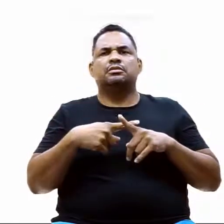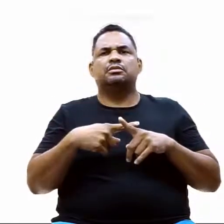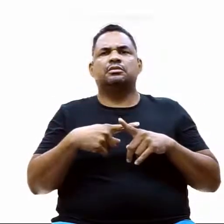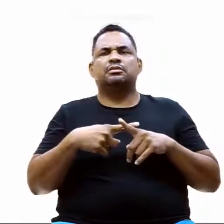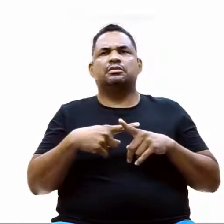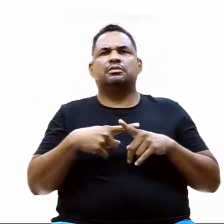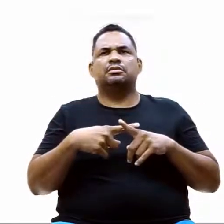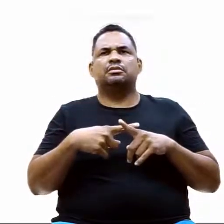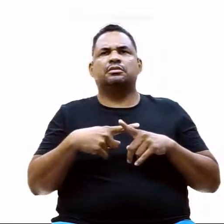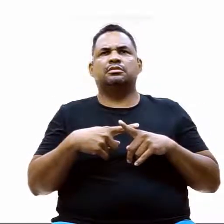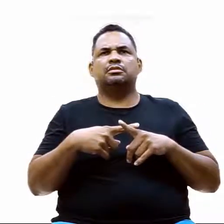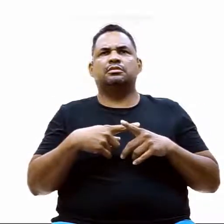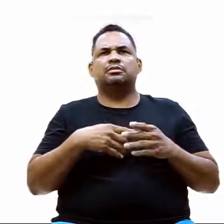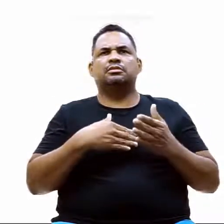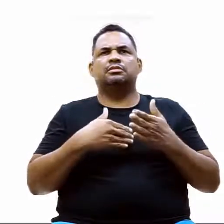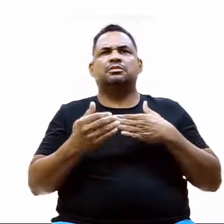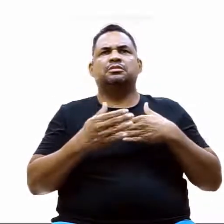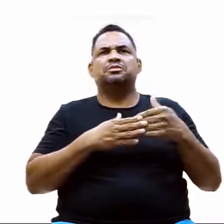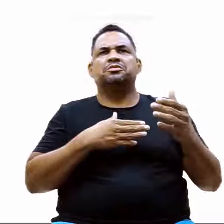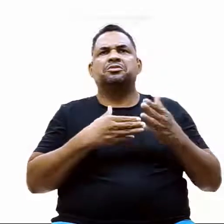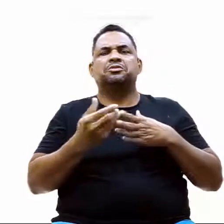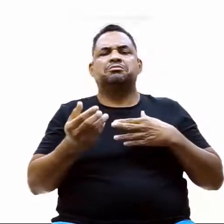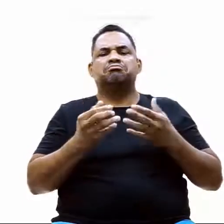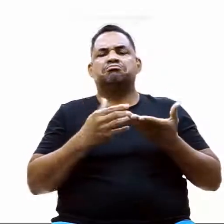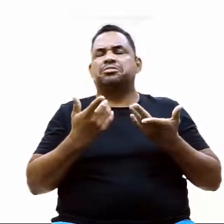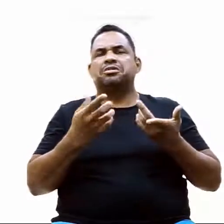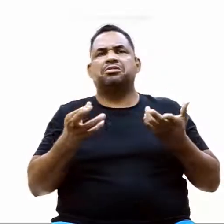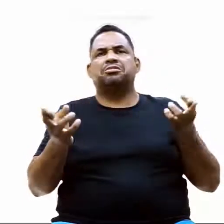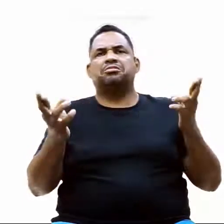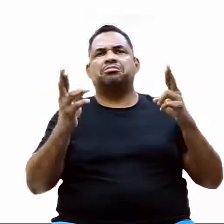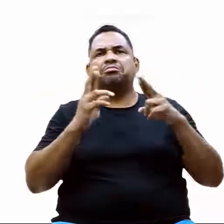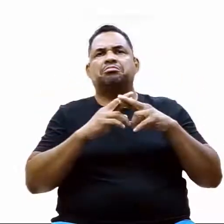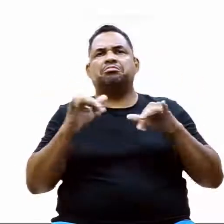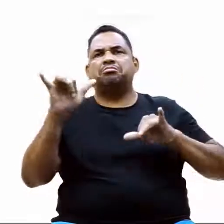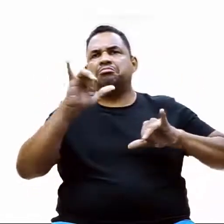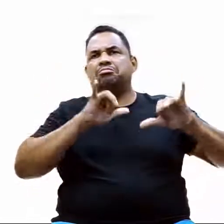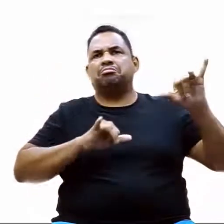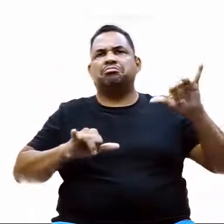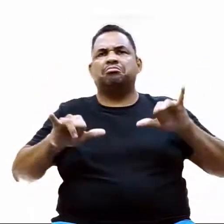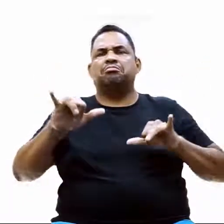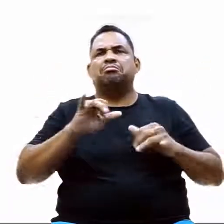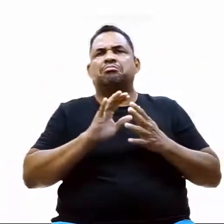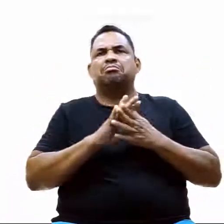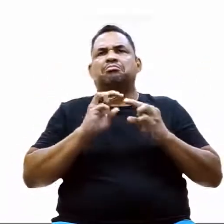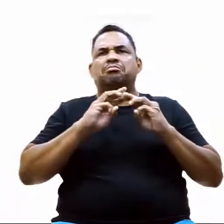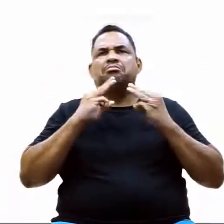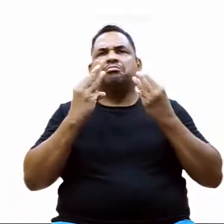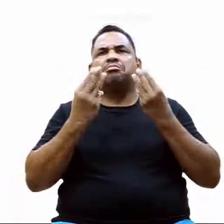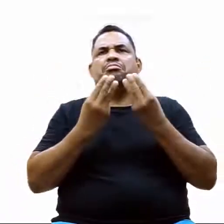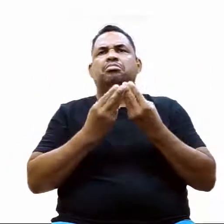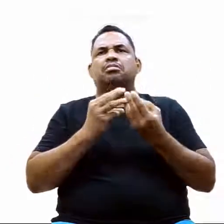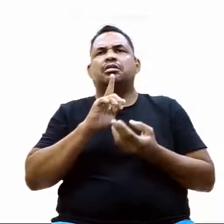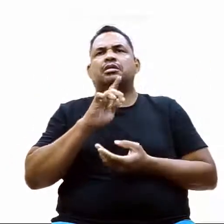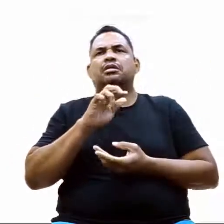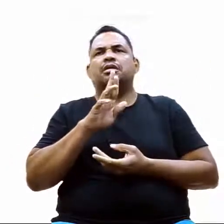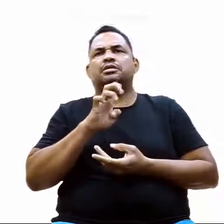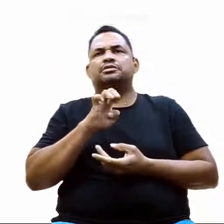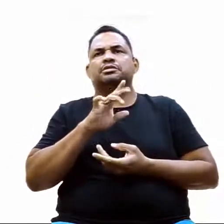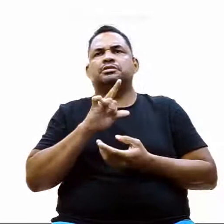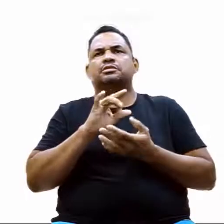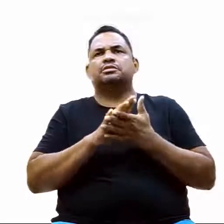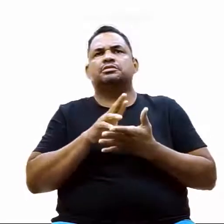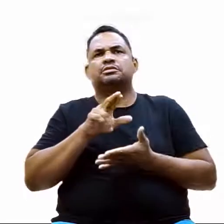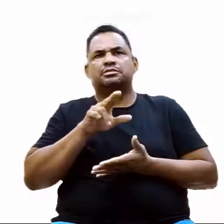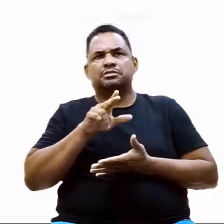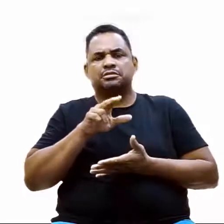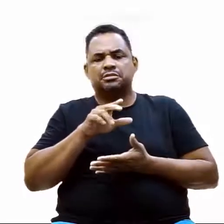em qualquer reação química, a massa dos reagentes